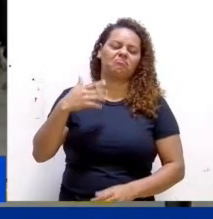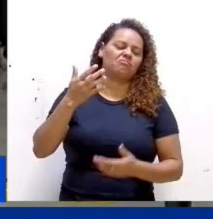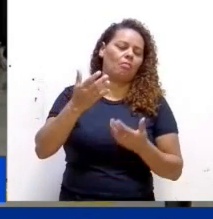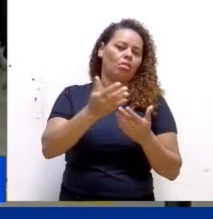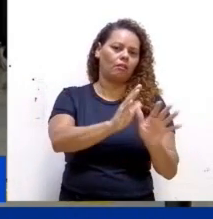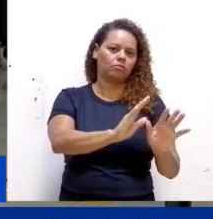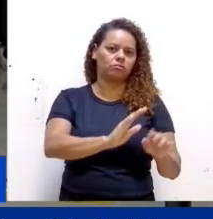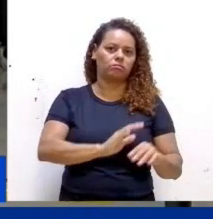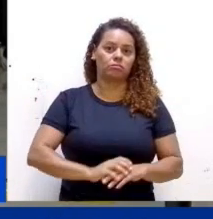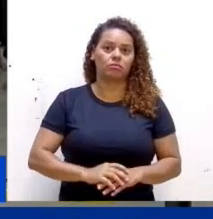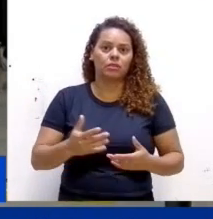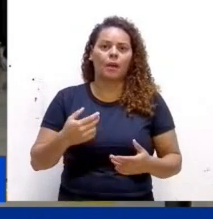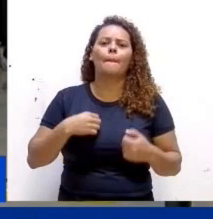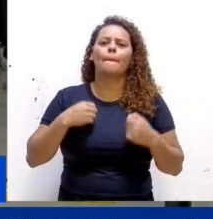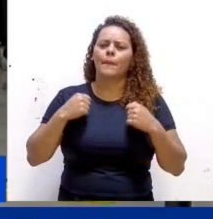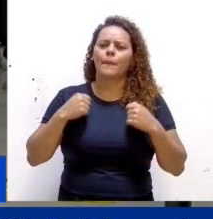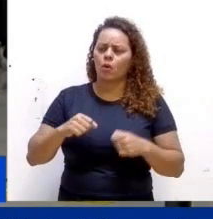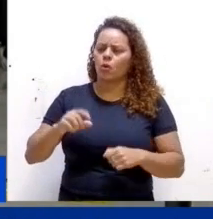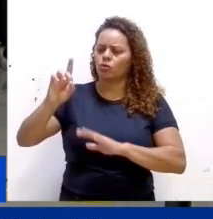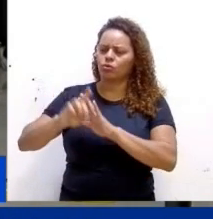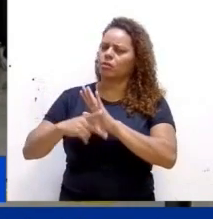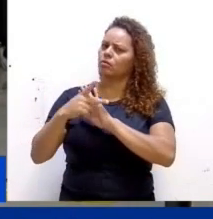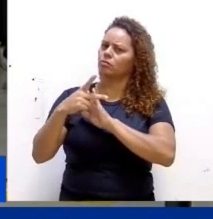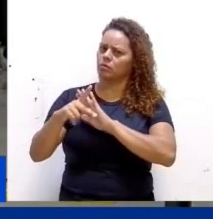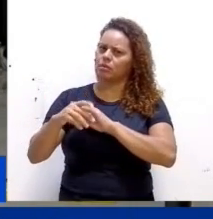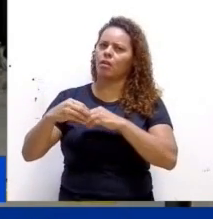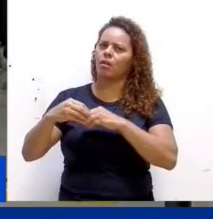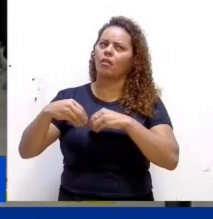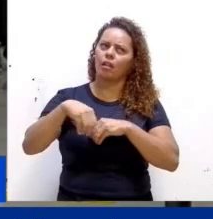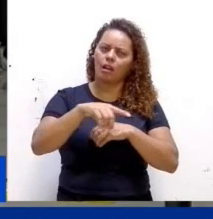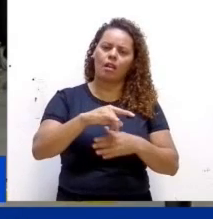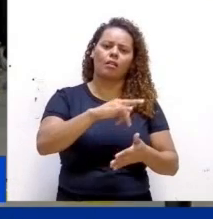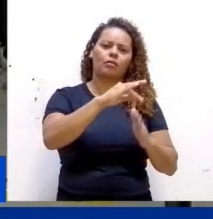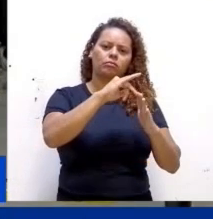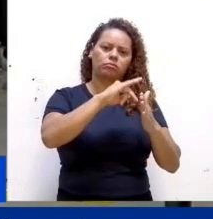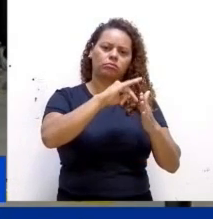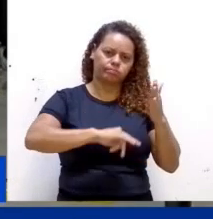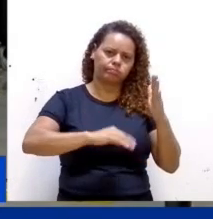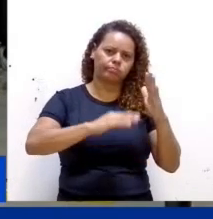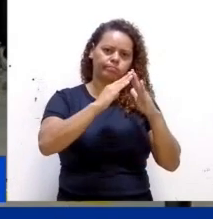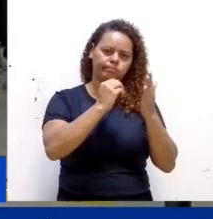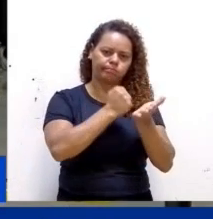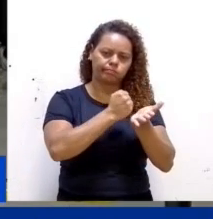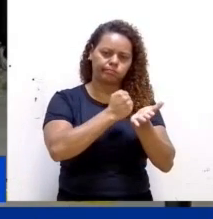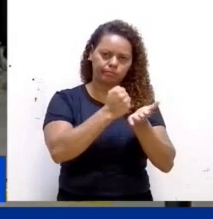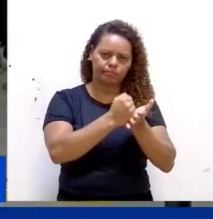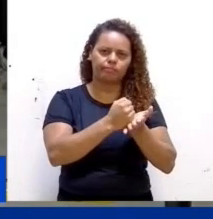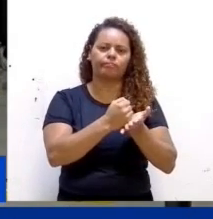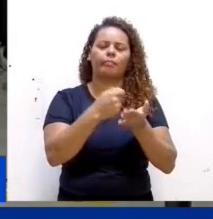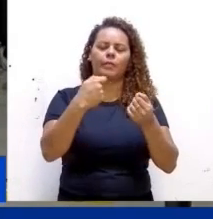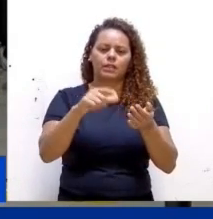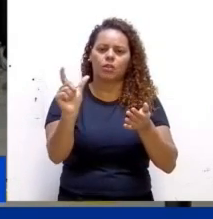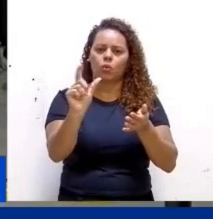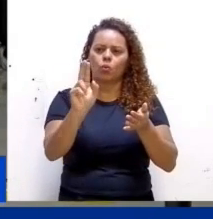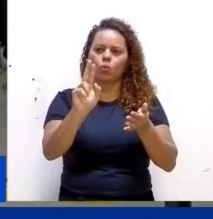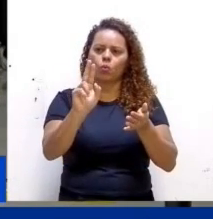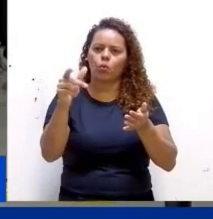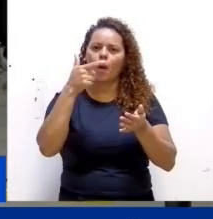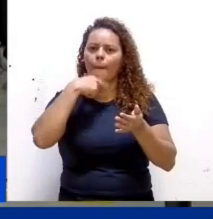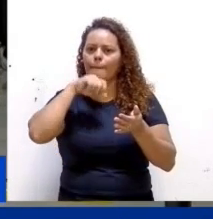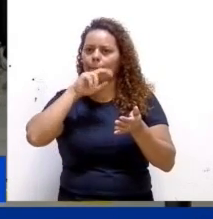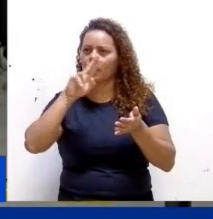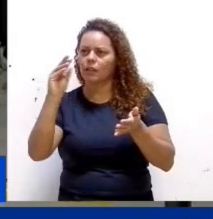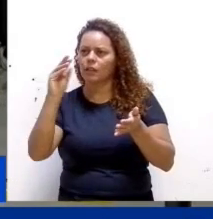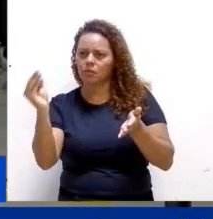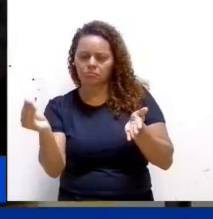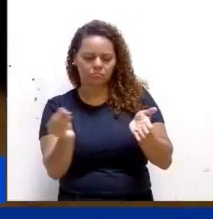saber quem é seu pai, de ter o nome do pai na sua carteira de